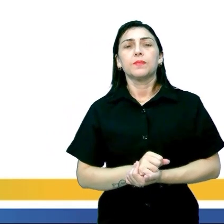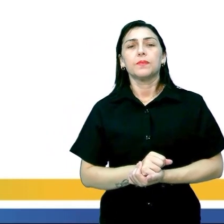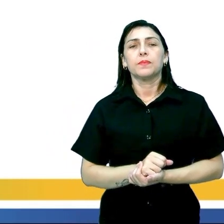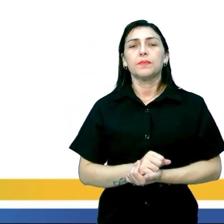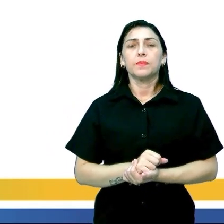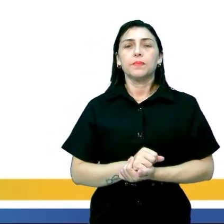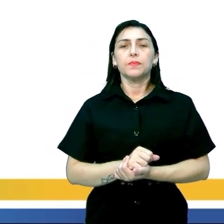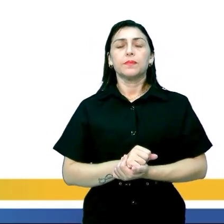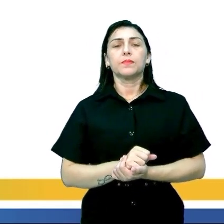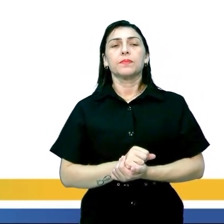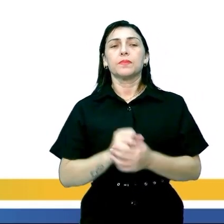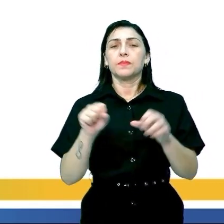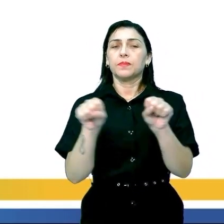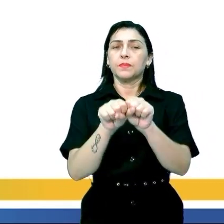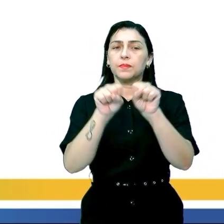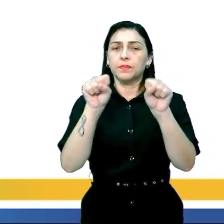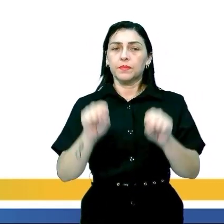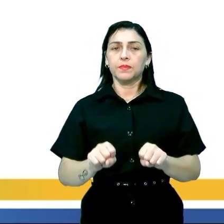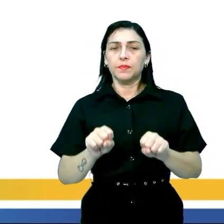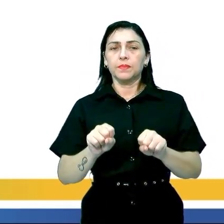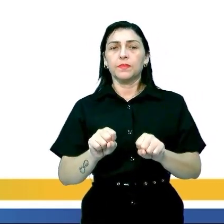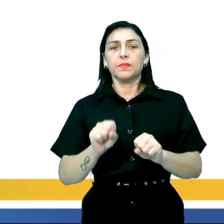Médio. O sistema